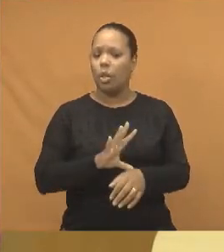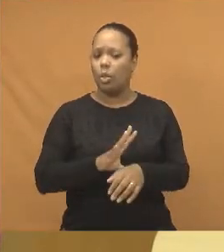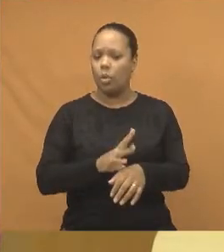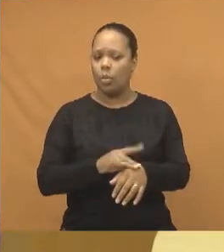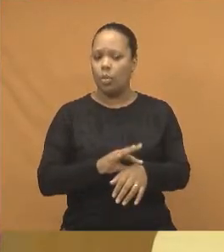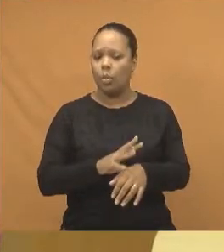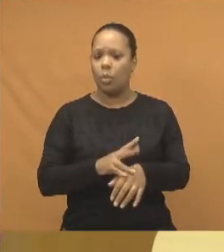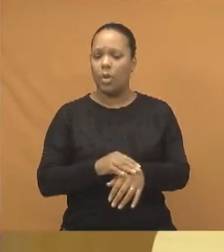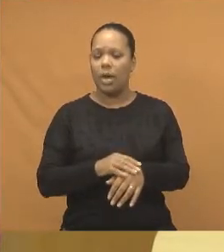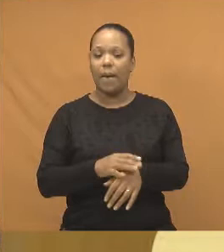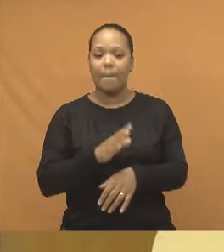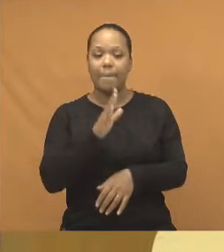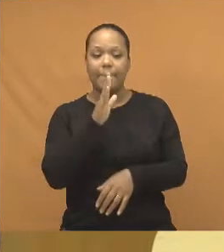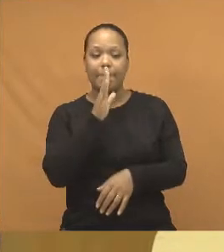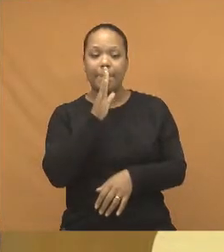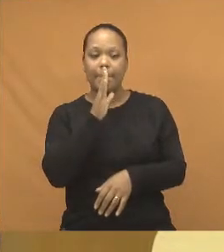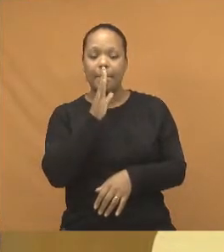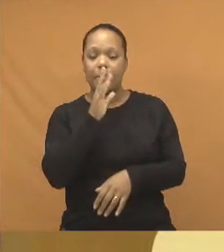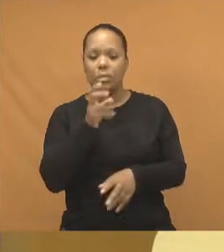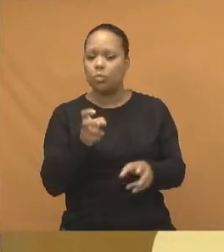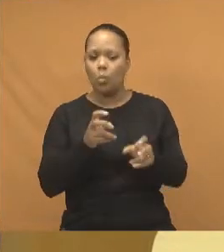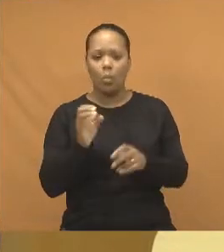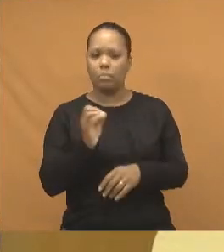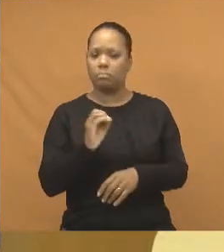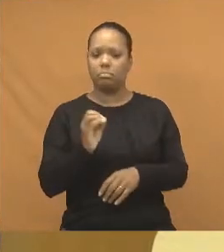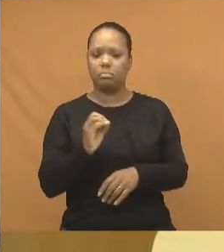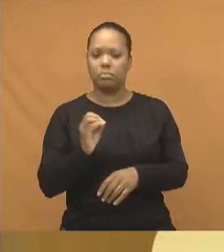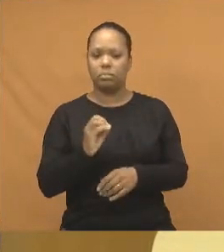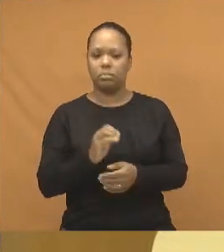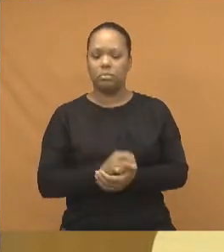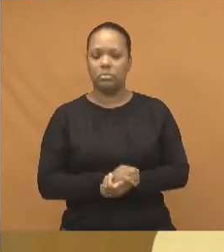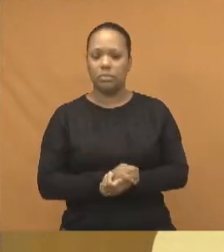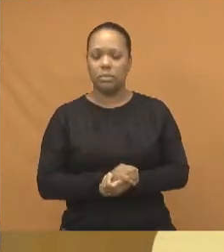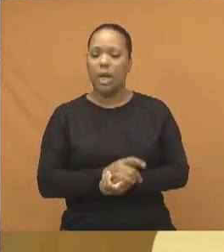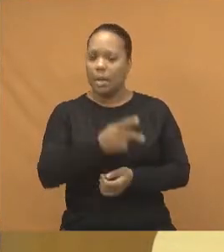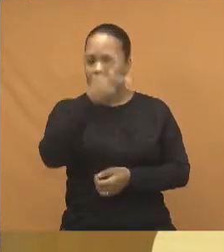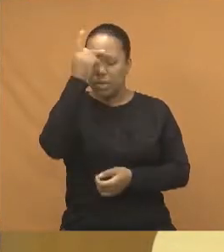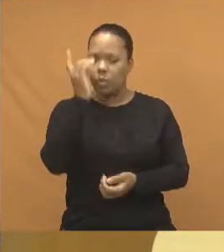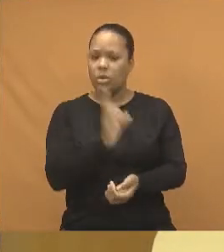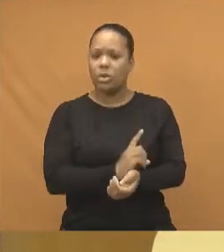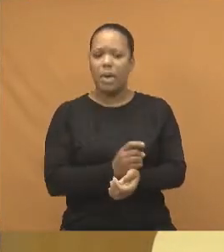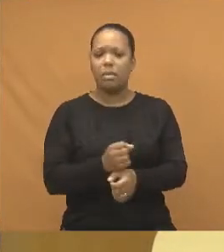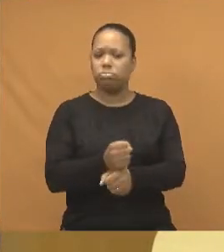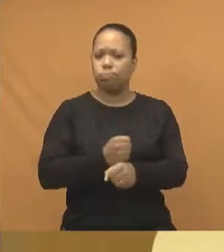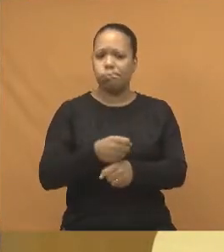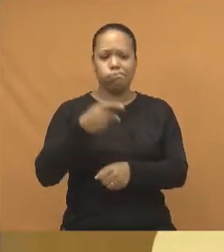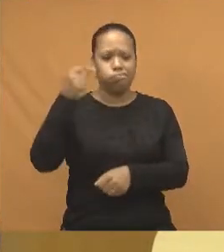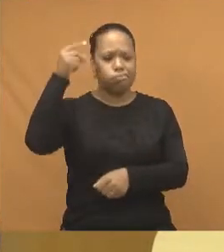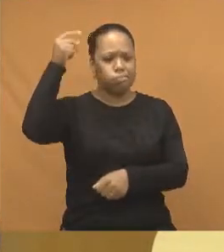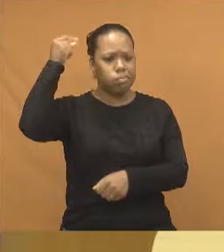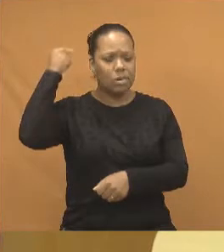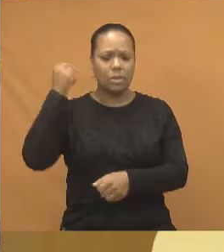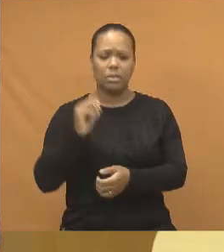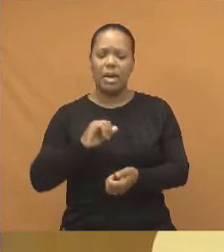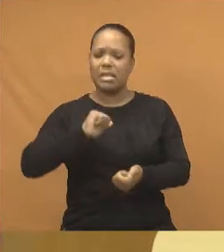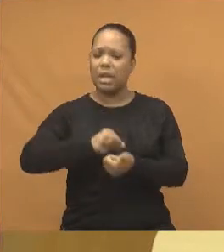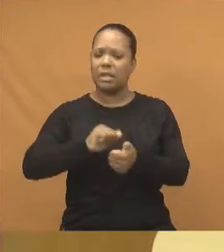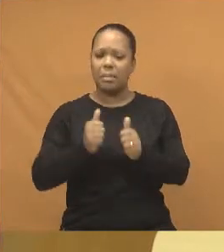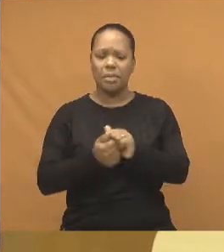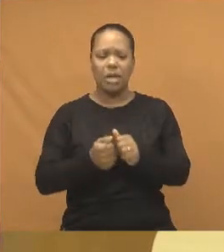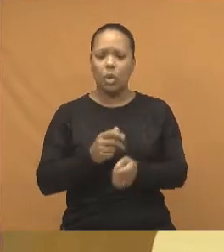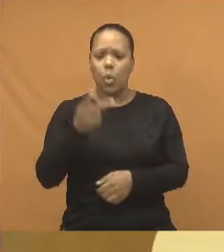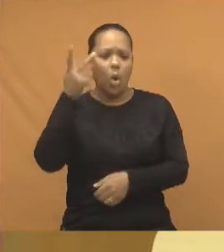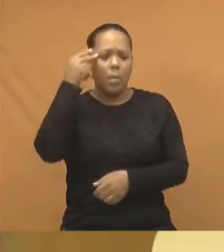muitas vezes até que silenciosa. Muitas vezes a gente vê pacientes que têm diabetes há um tempão e acabam se adaptando àquela